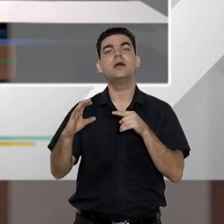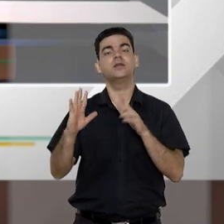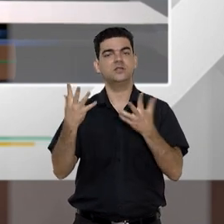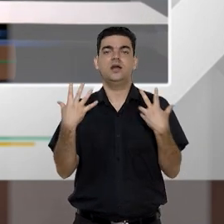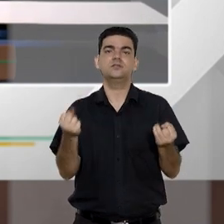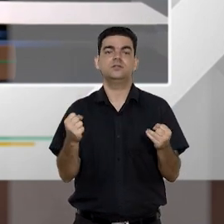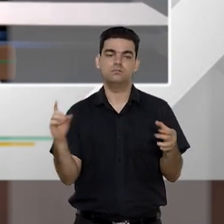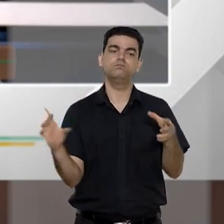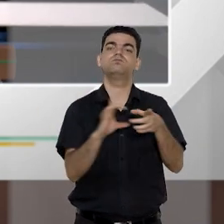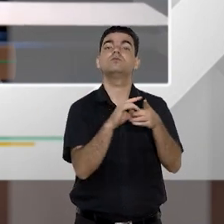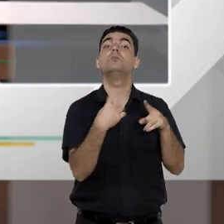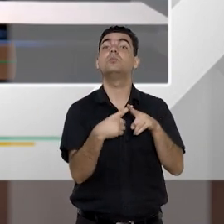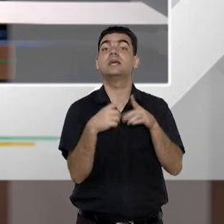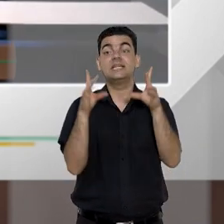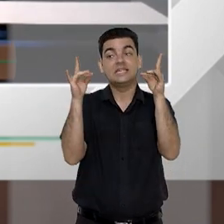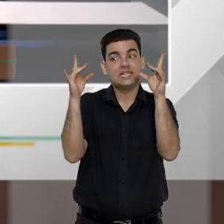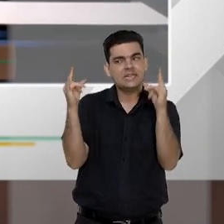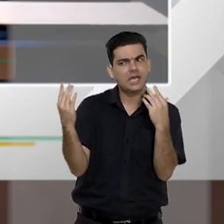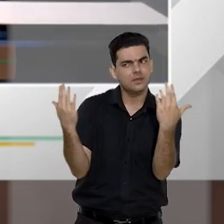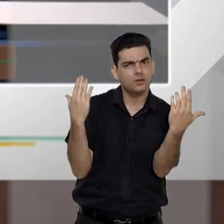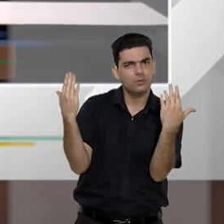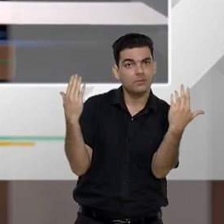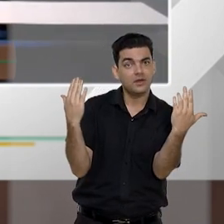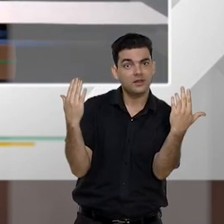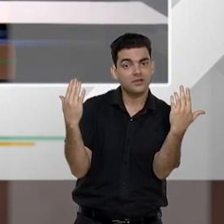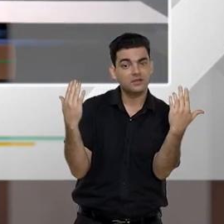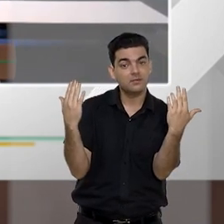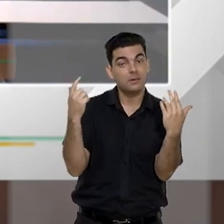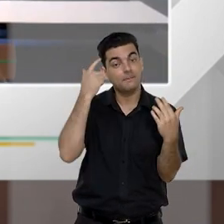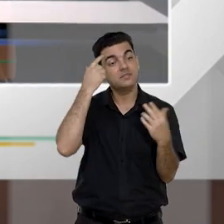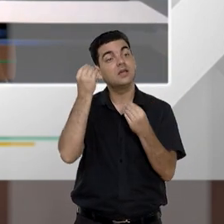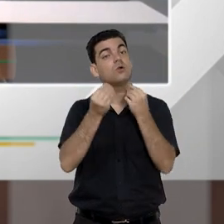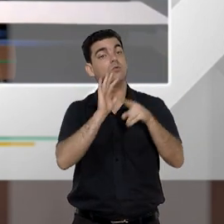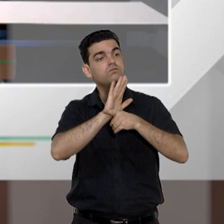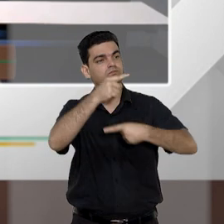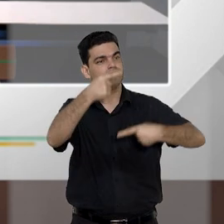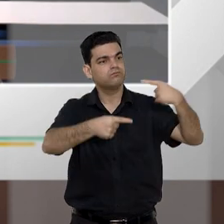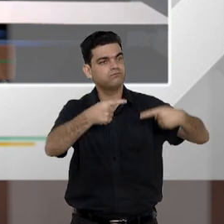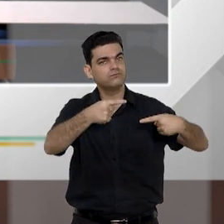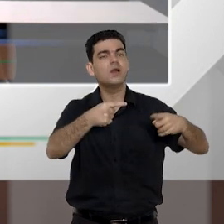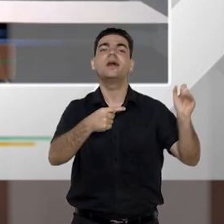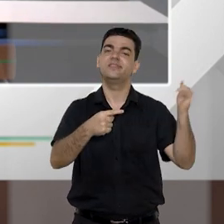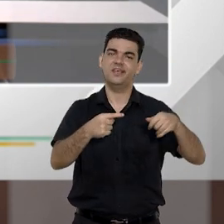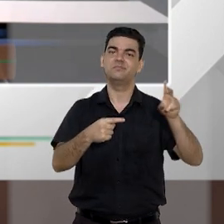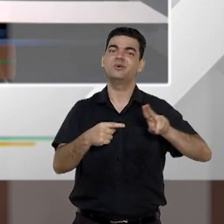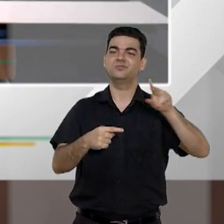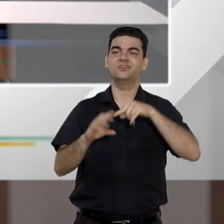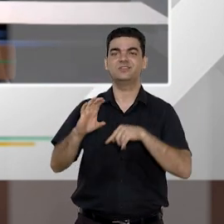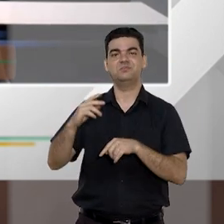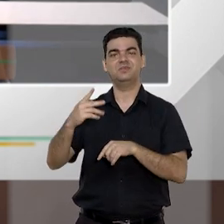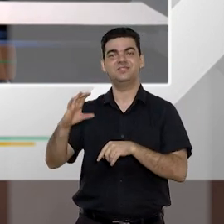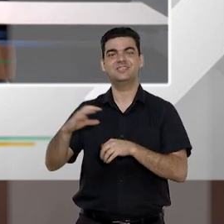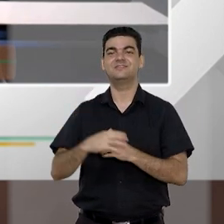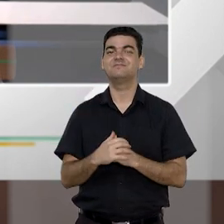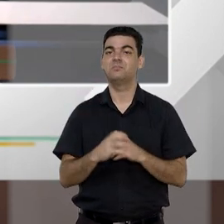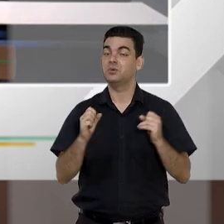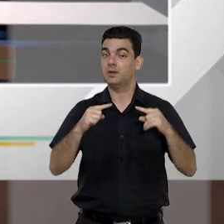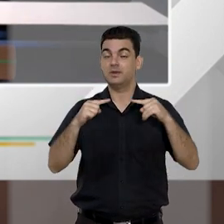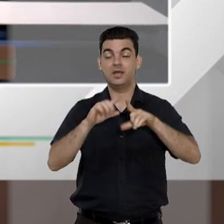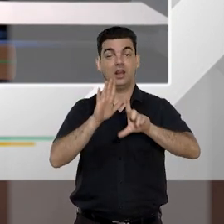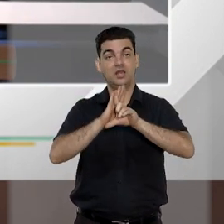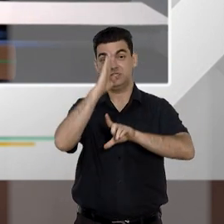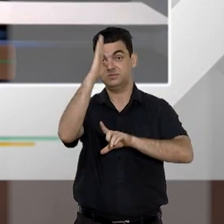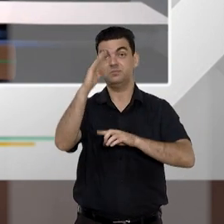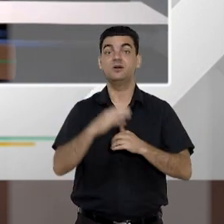ela é tácita. Ou seja, diante das peculiaridades apresentadas para a solução do litígio, deve